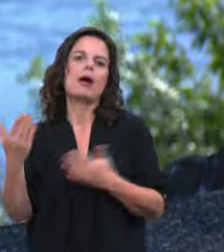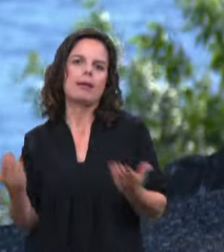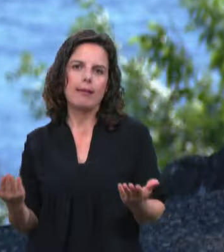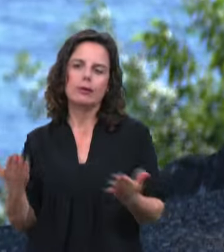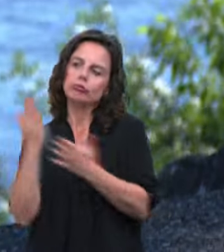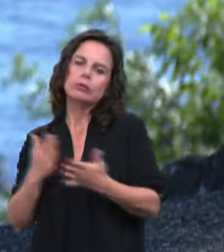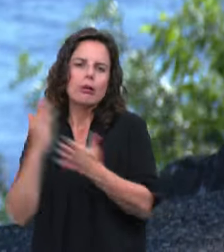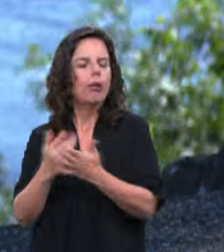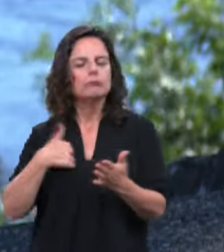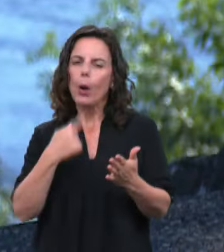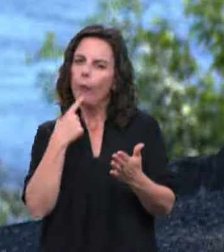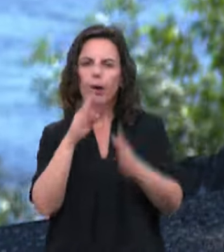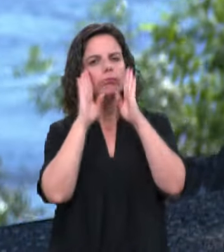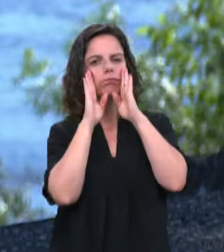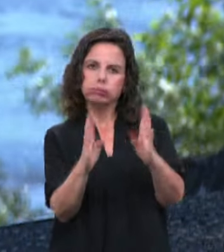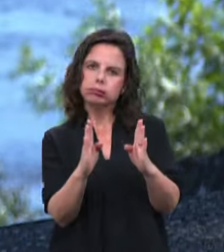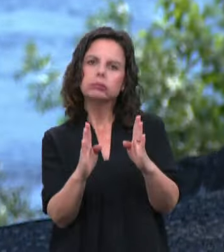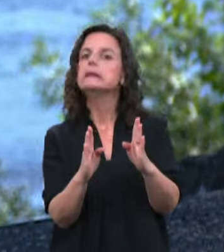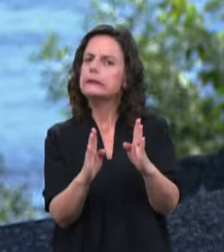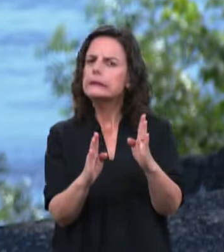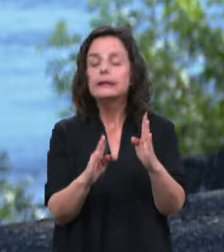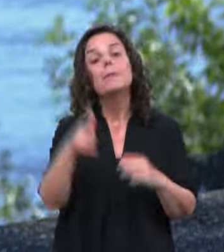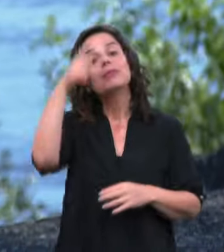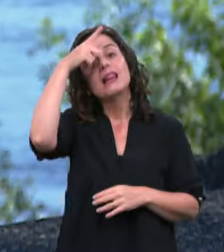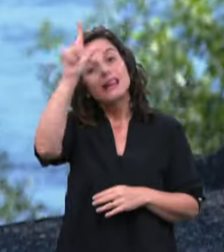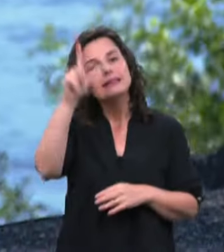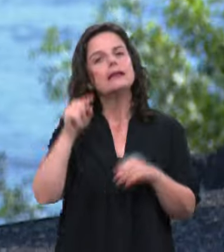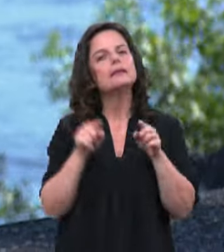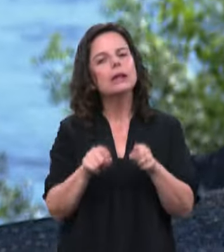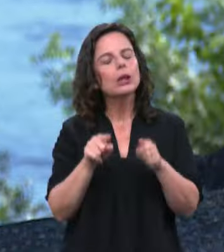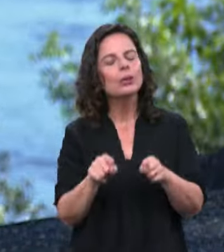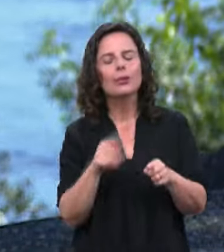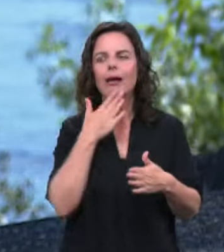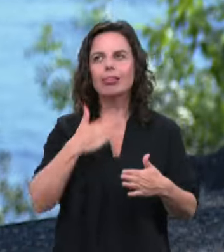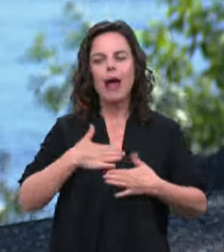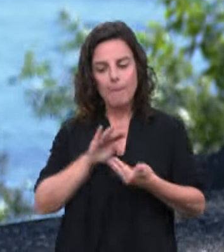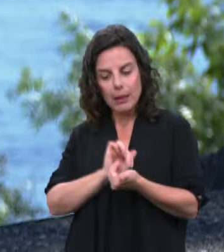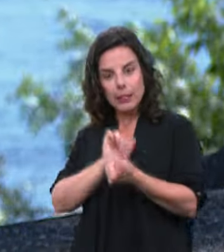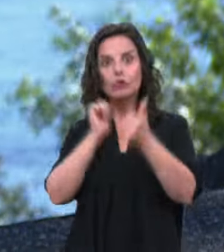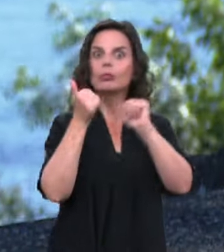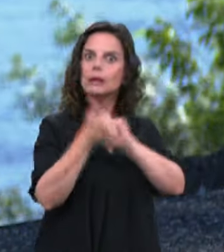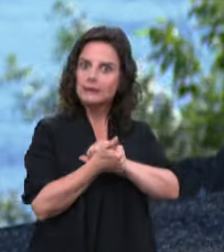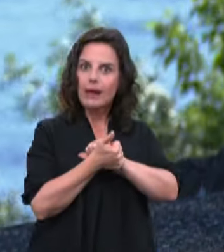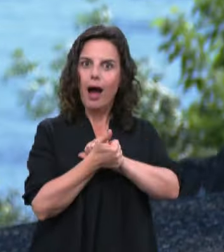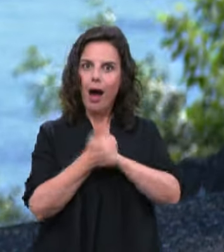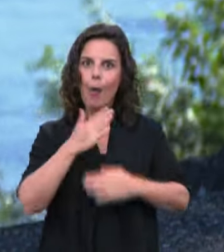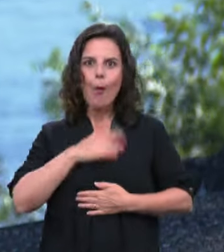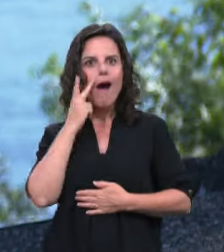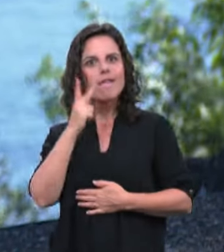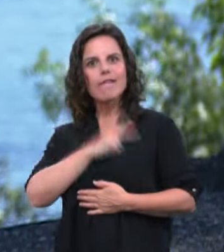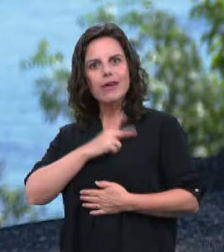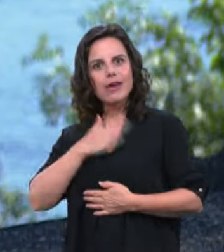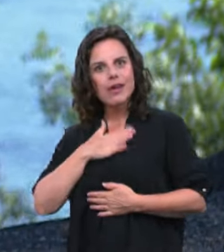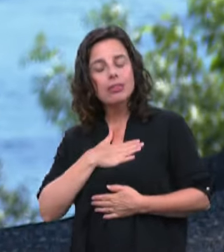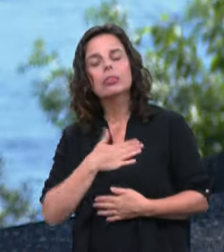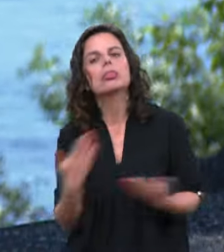muito focada. Aliás, esta licenciatura foi tão transformadora para mim, na minha vida,